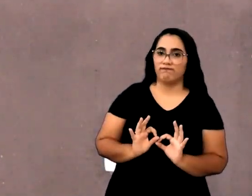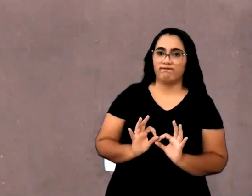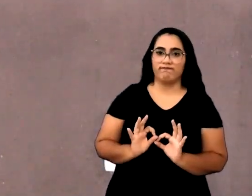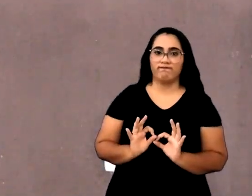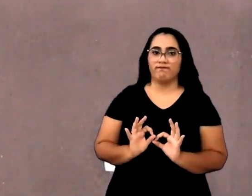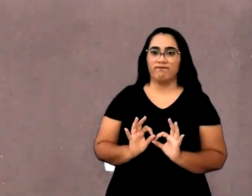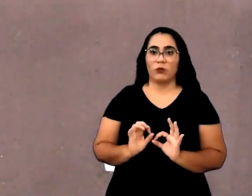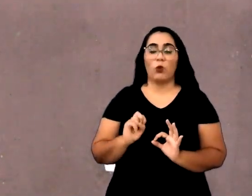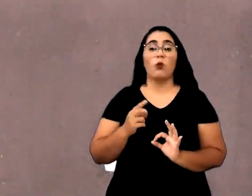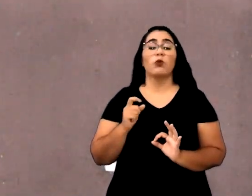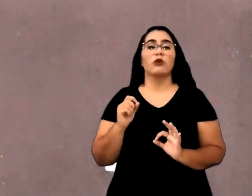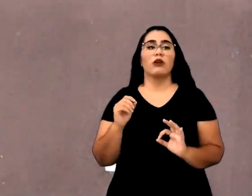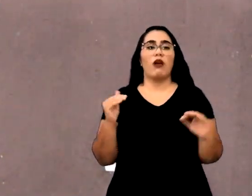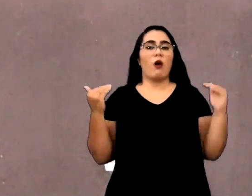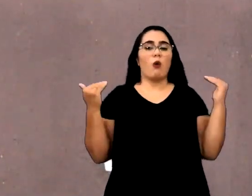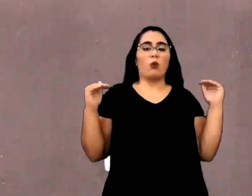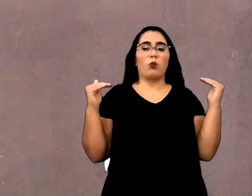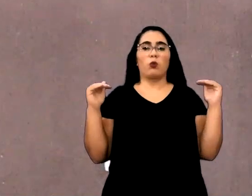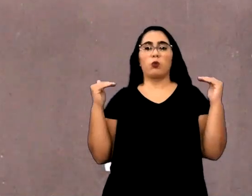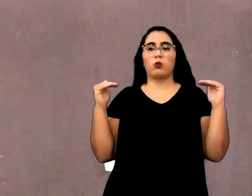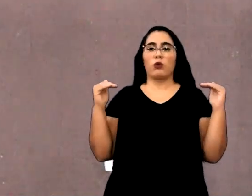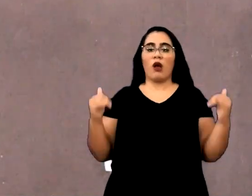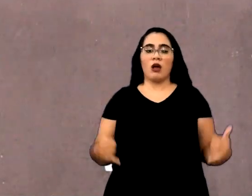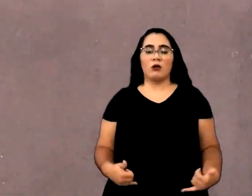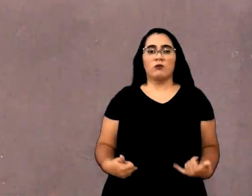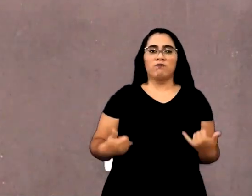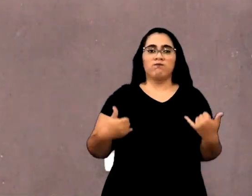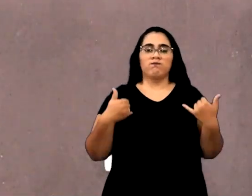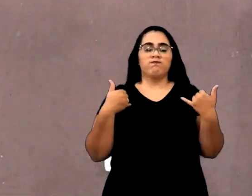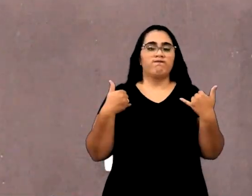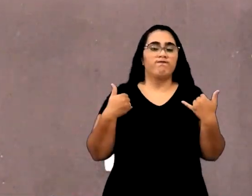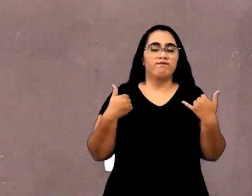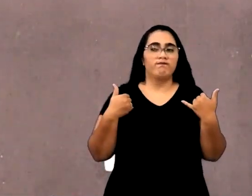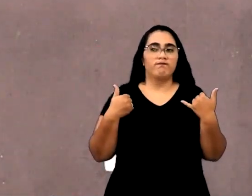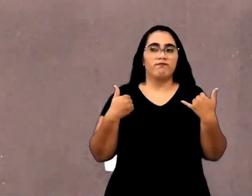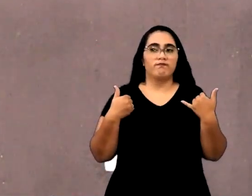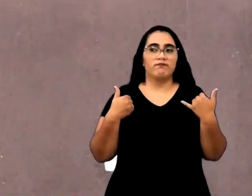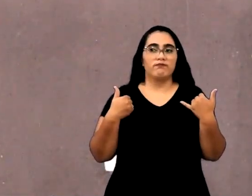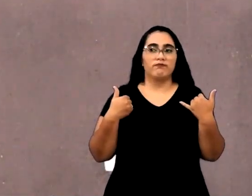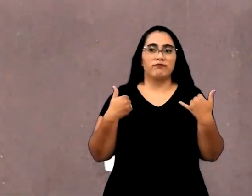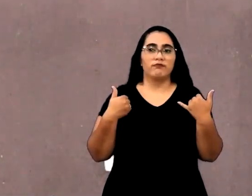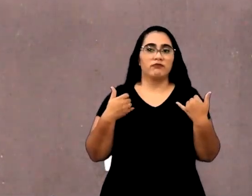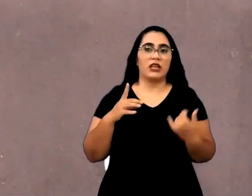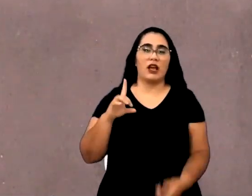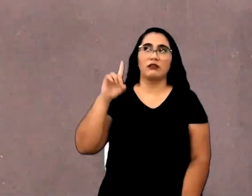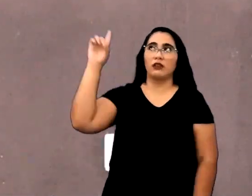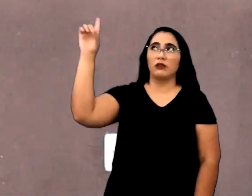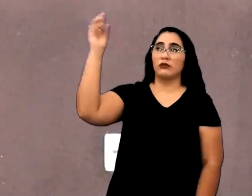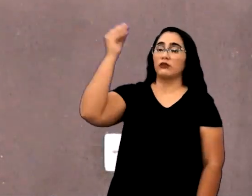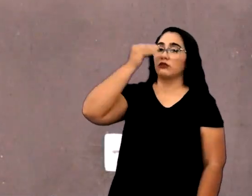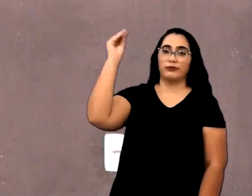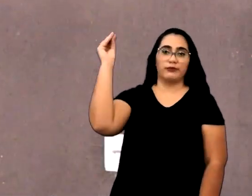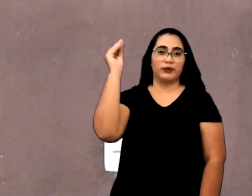ou deixa a soberba crescer na sua vida, Deus não